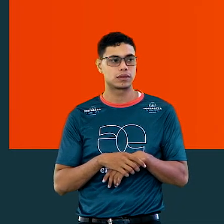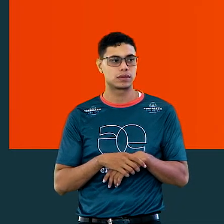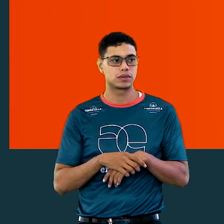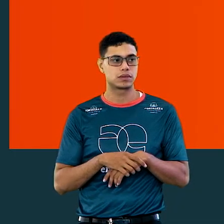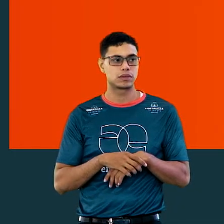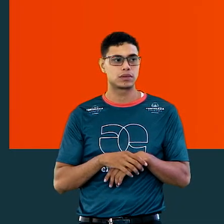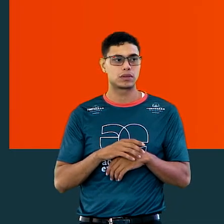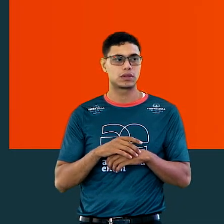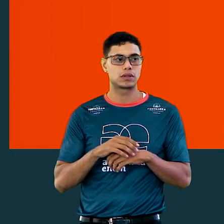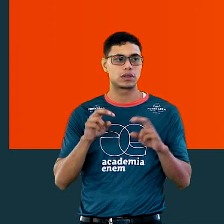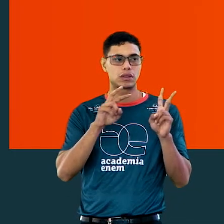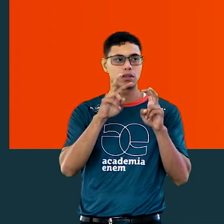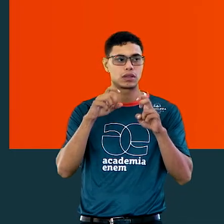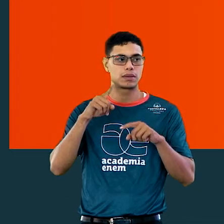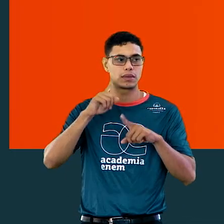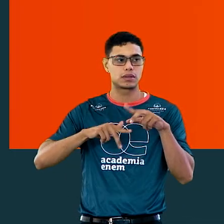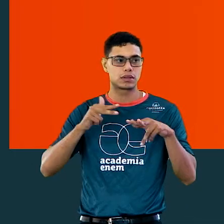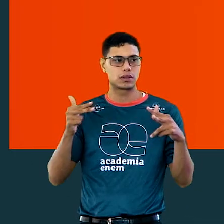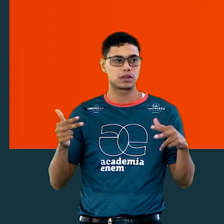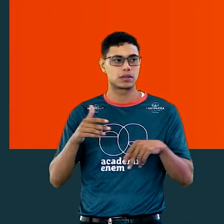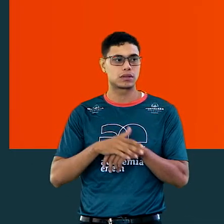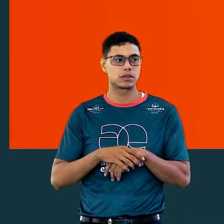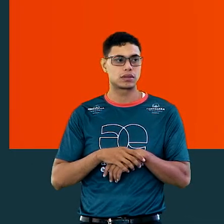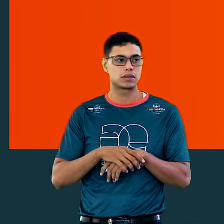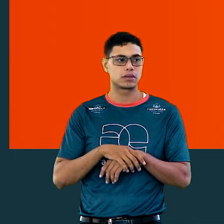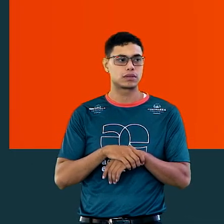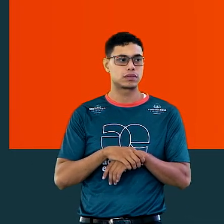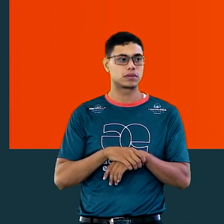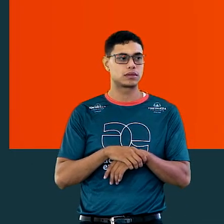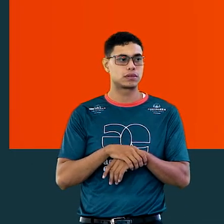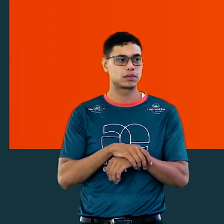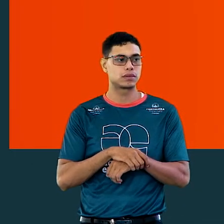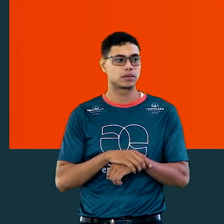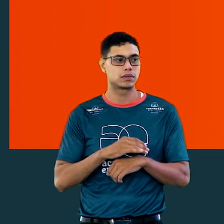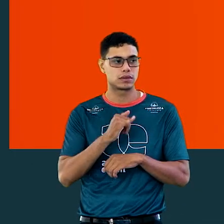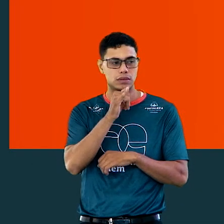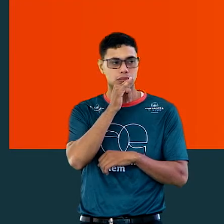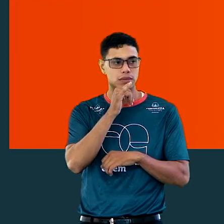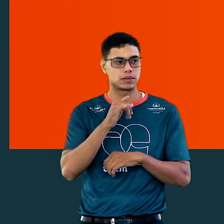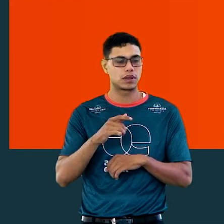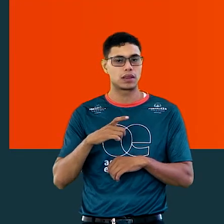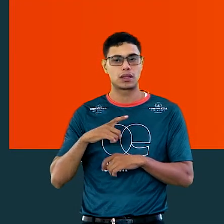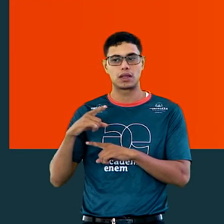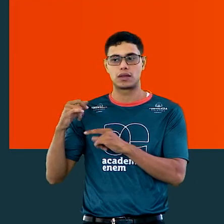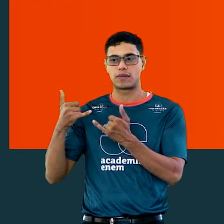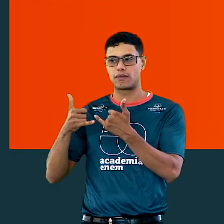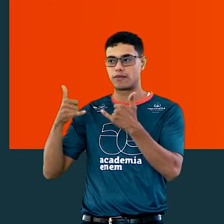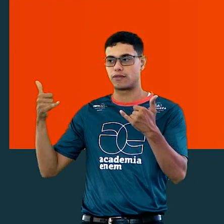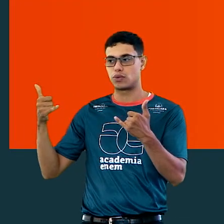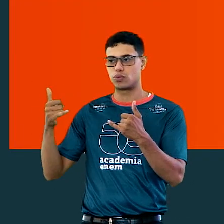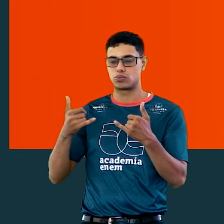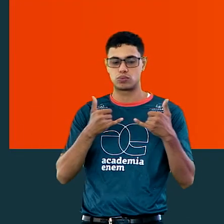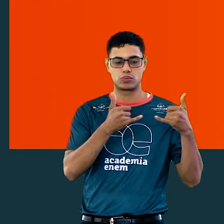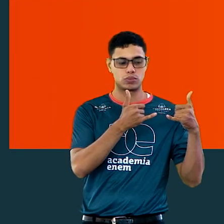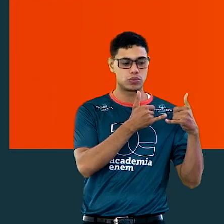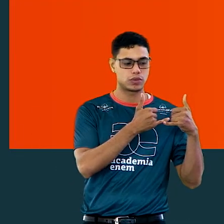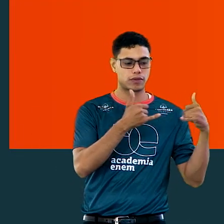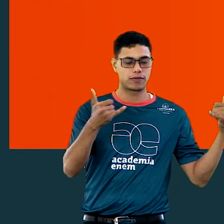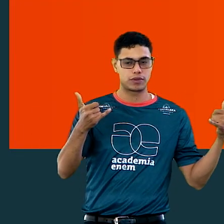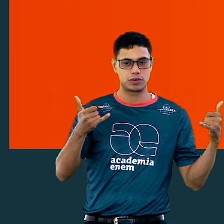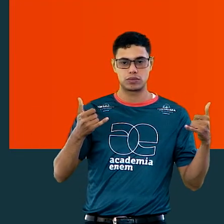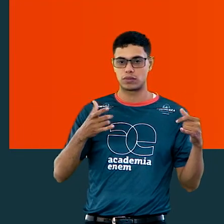Do material? Vamos lá, galera. Vamos lá. Se eu tiver 2 fios com o